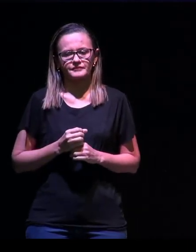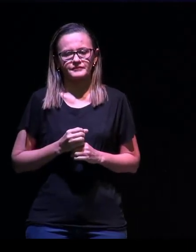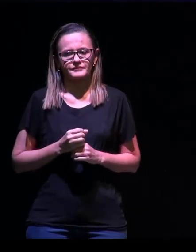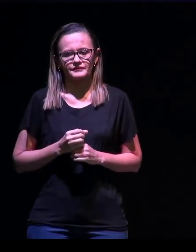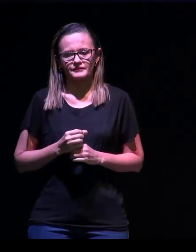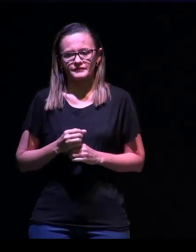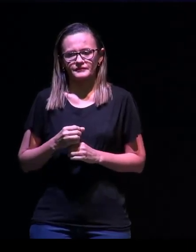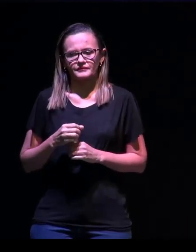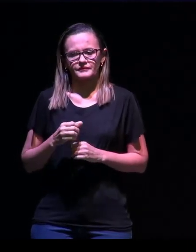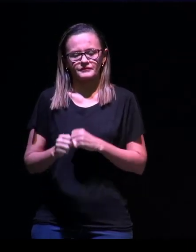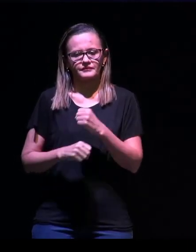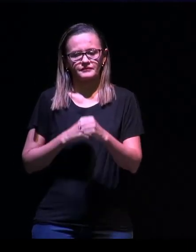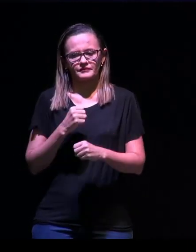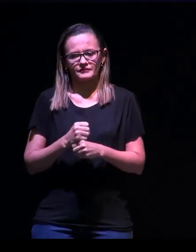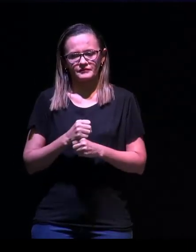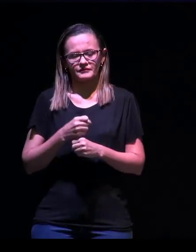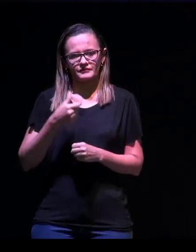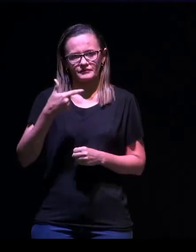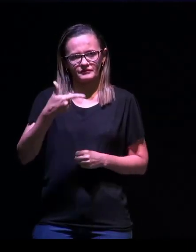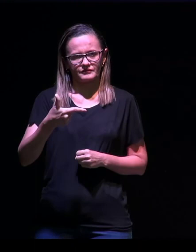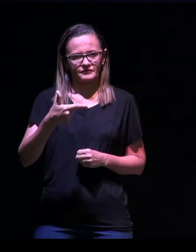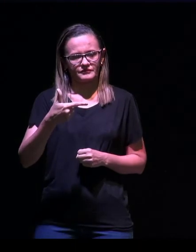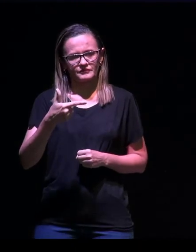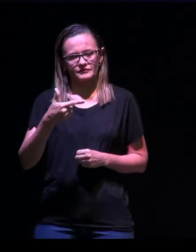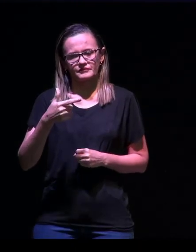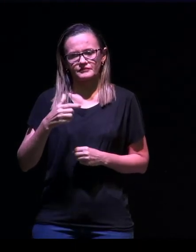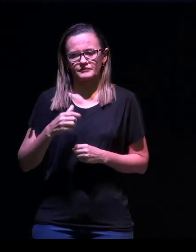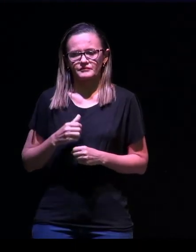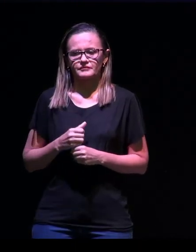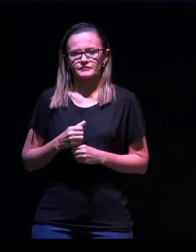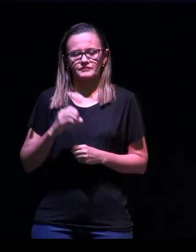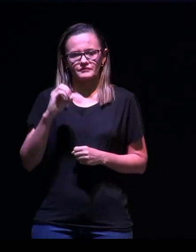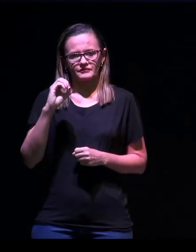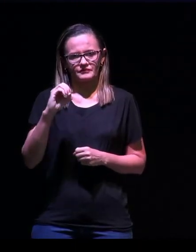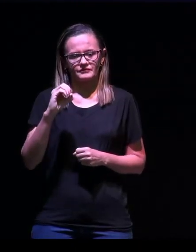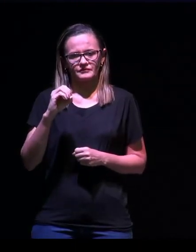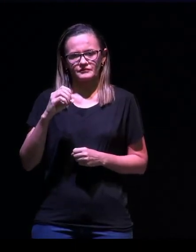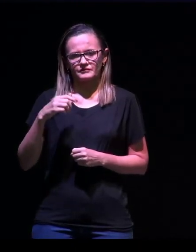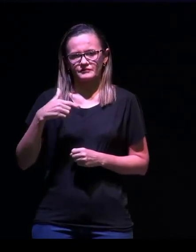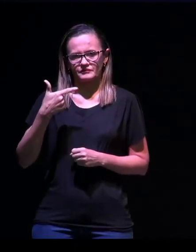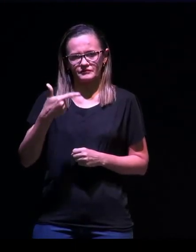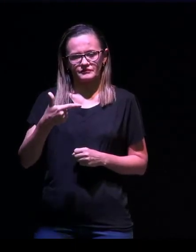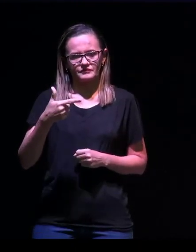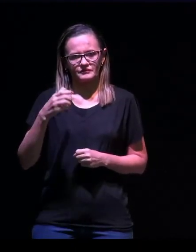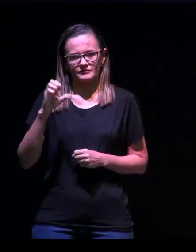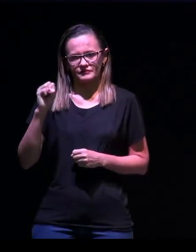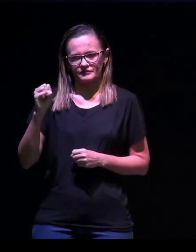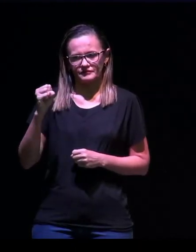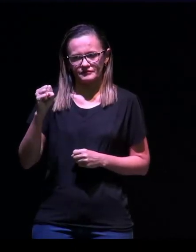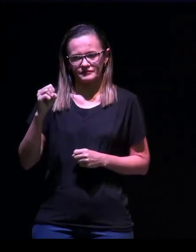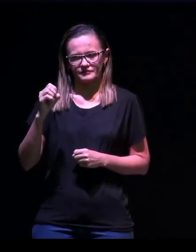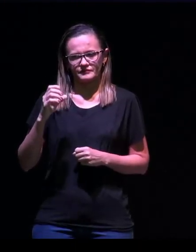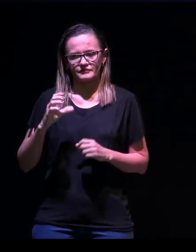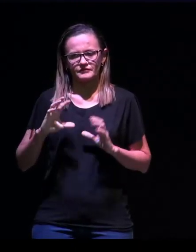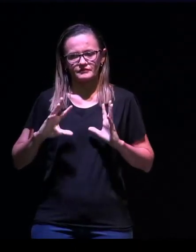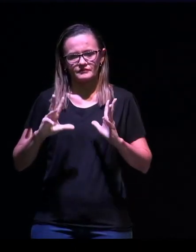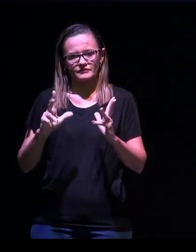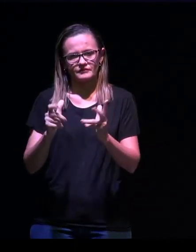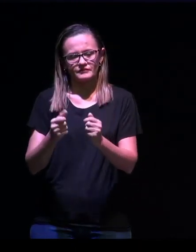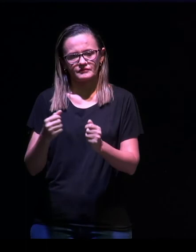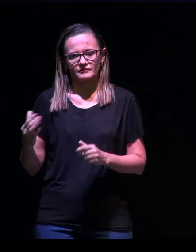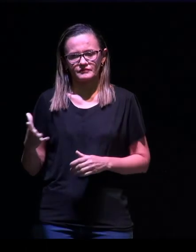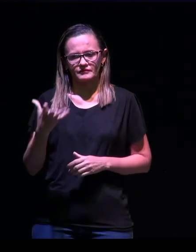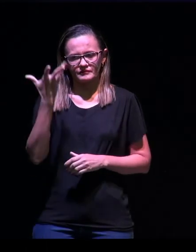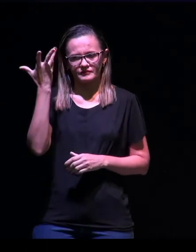2028. 2028 está bem aí. E tudo bem, ele disse, tudo isso acontecerá